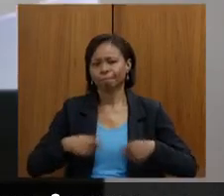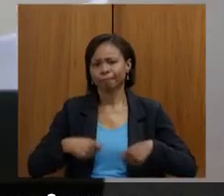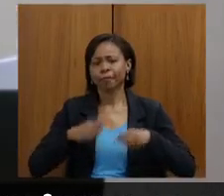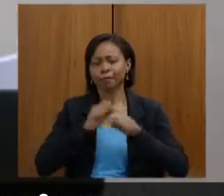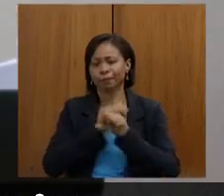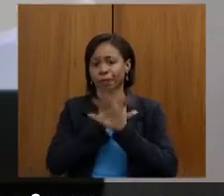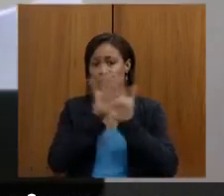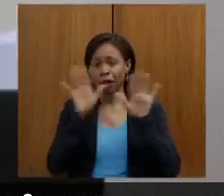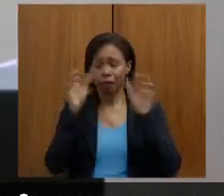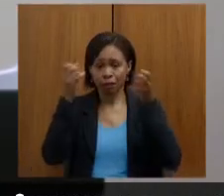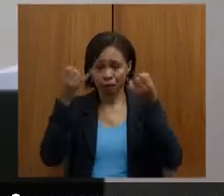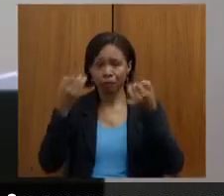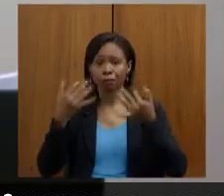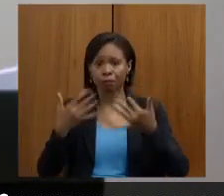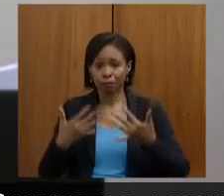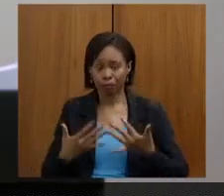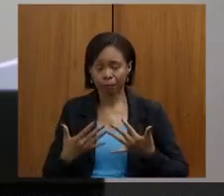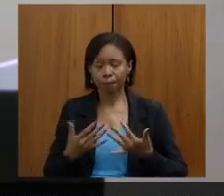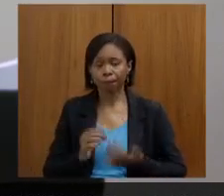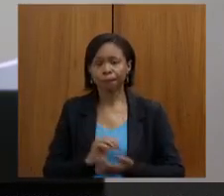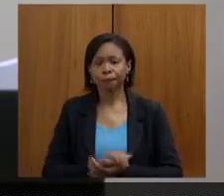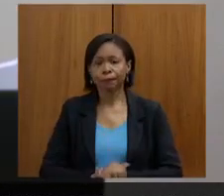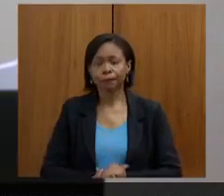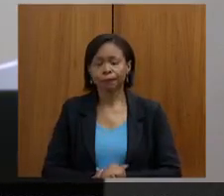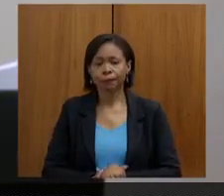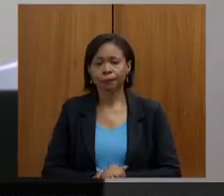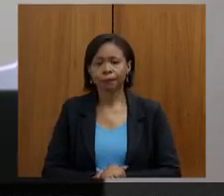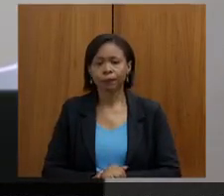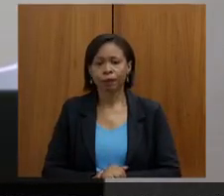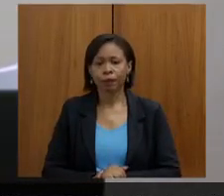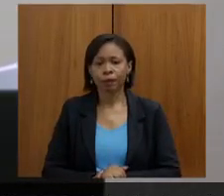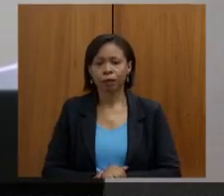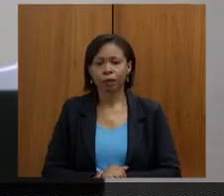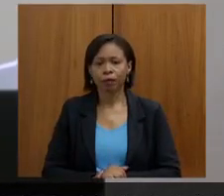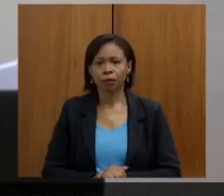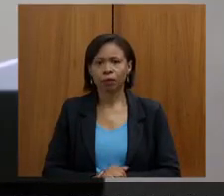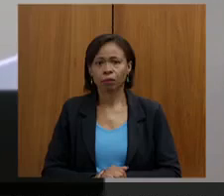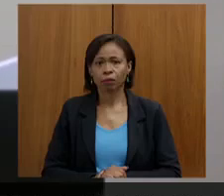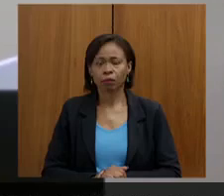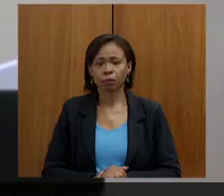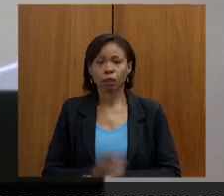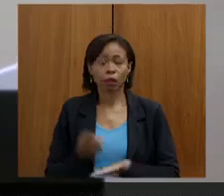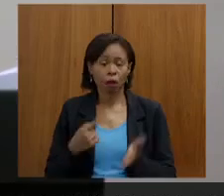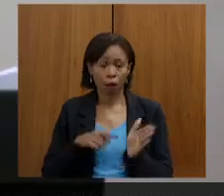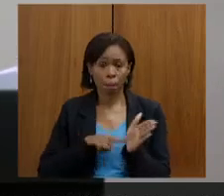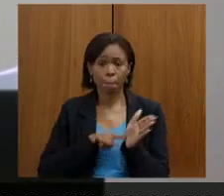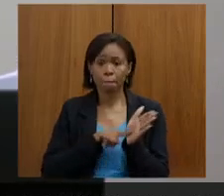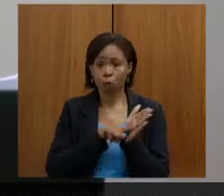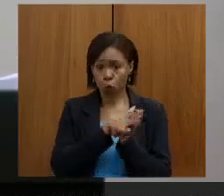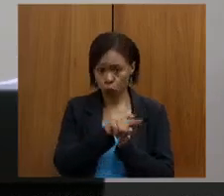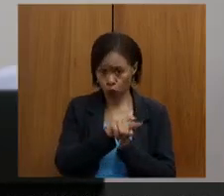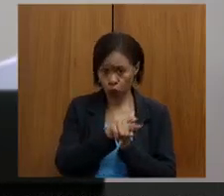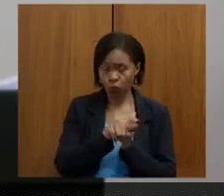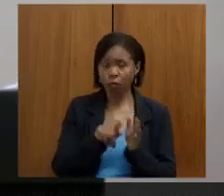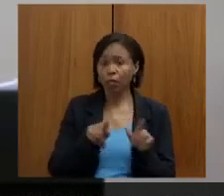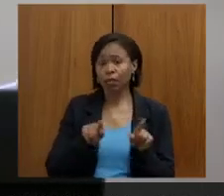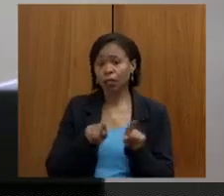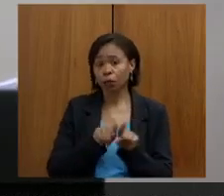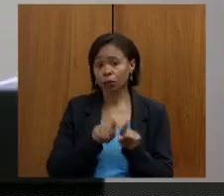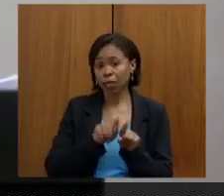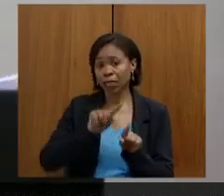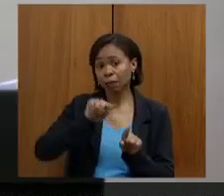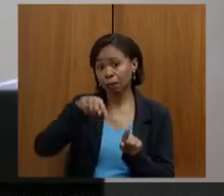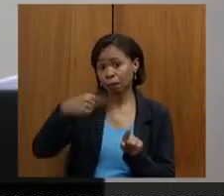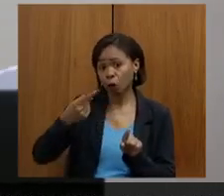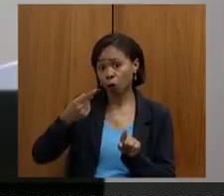esclarecidos até porque é a pergunta será inclusive transformada também em